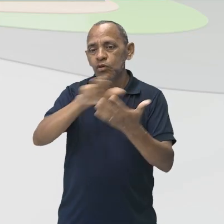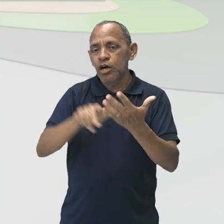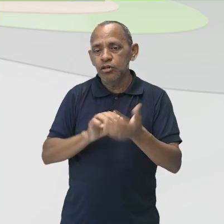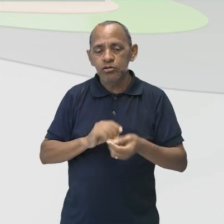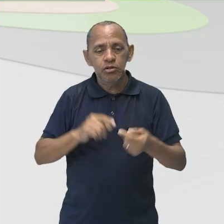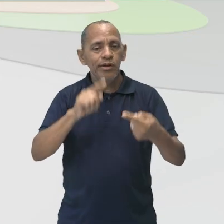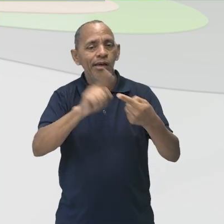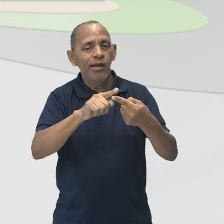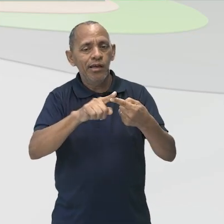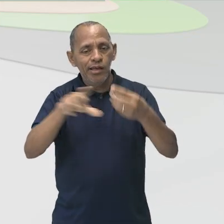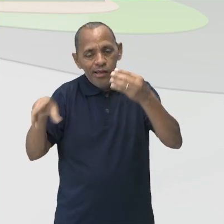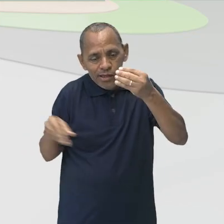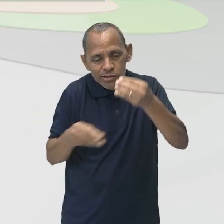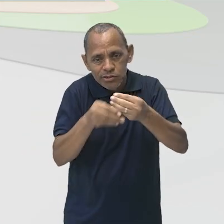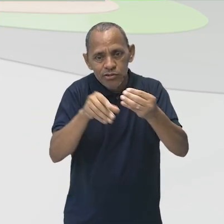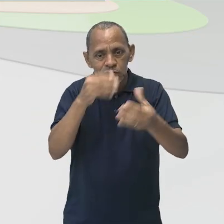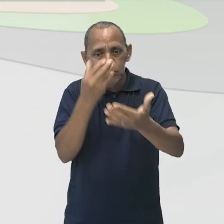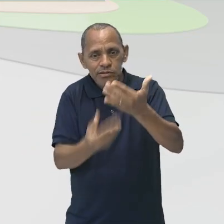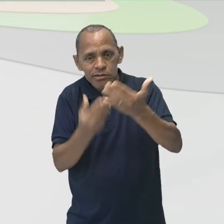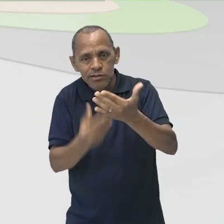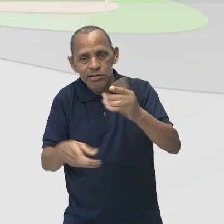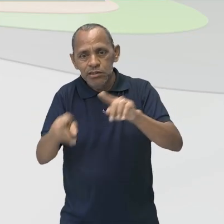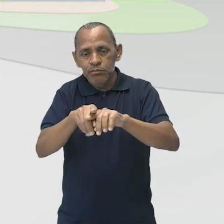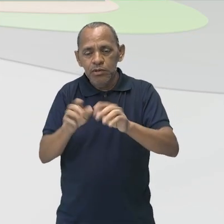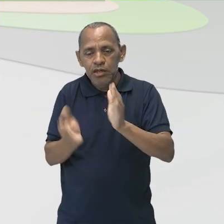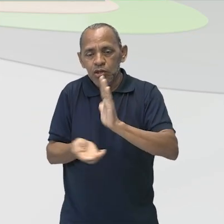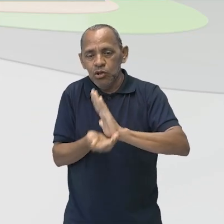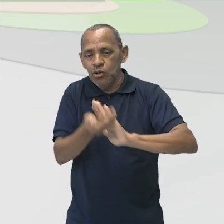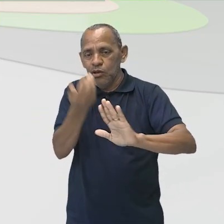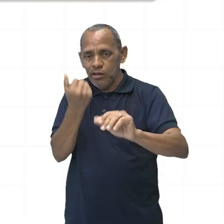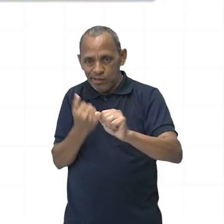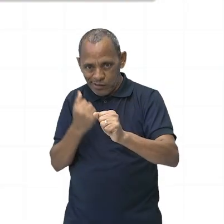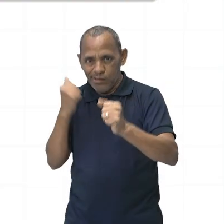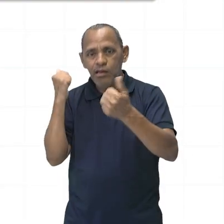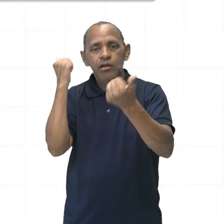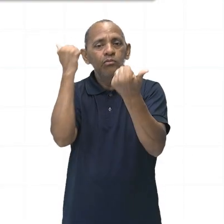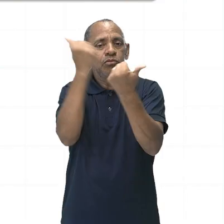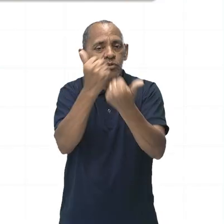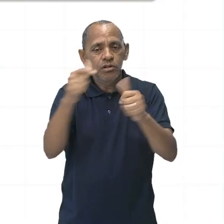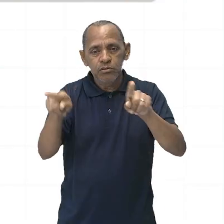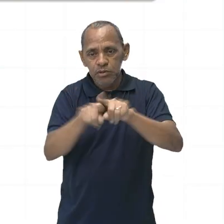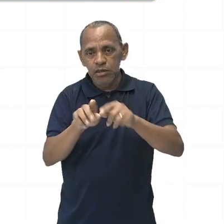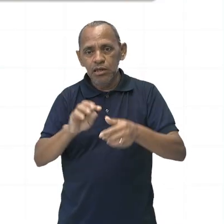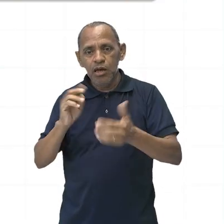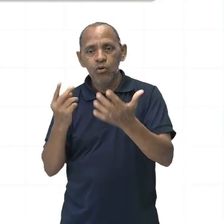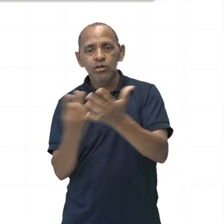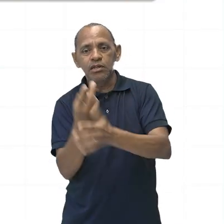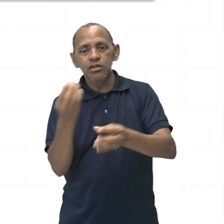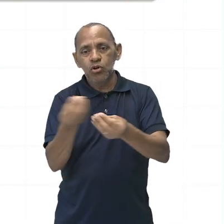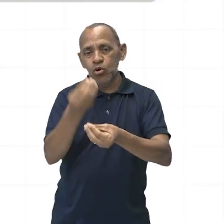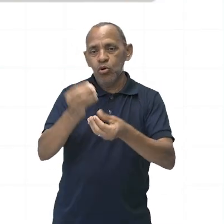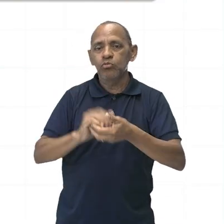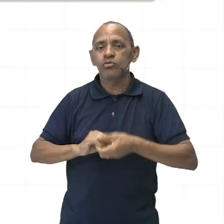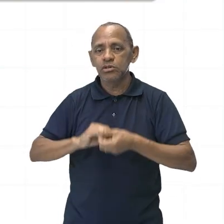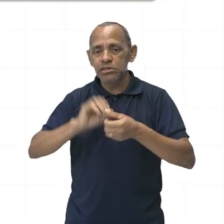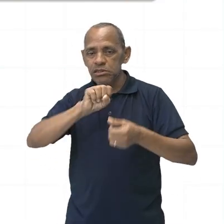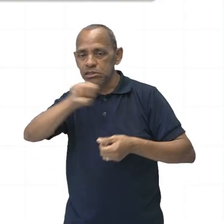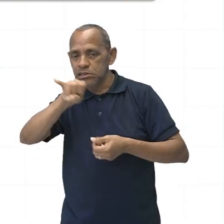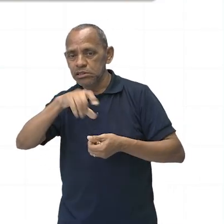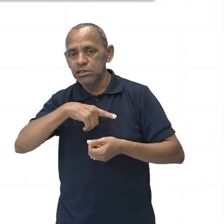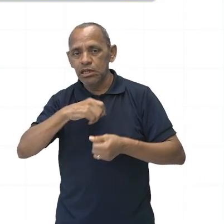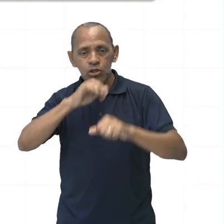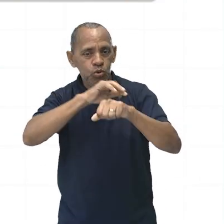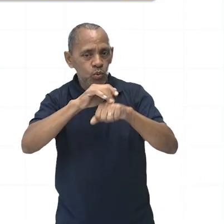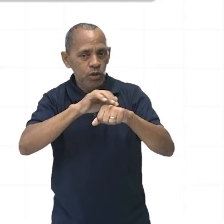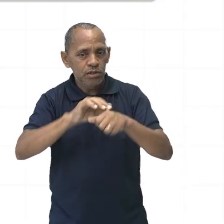inserção, deleção e substituição, como vimos. Quando elas ocorrem, pode ocasionar, então, doença, por exemplo,